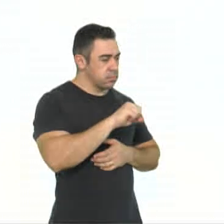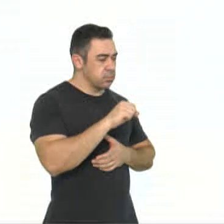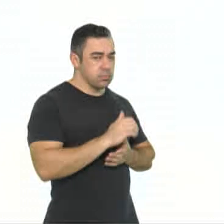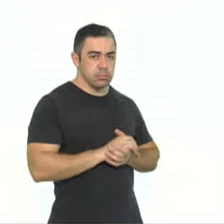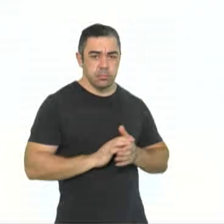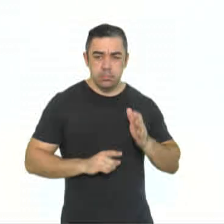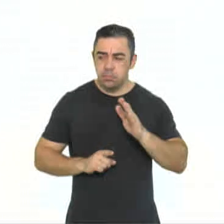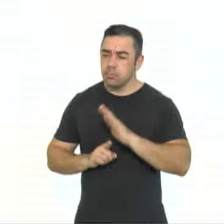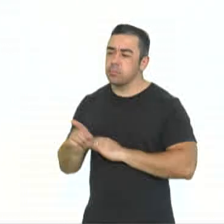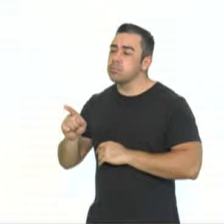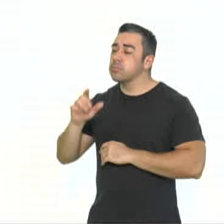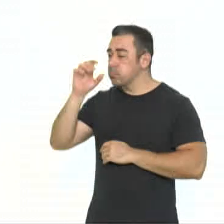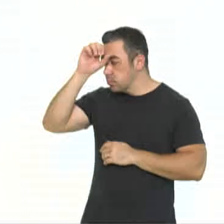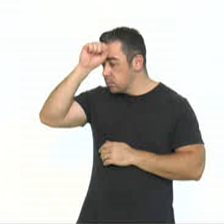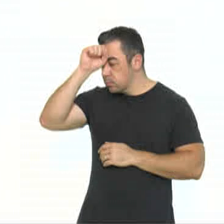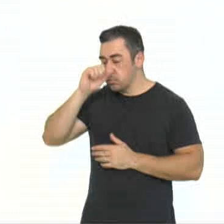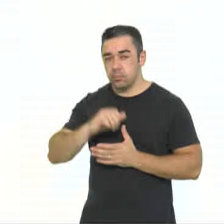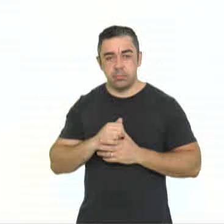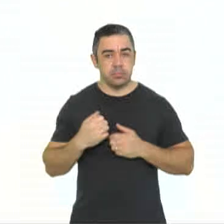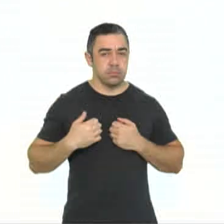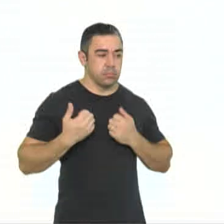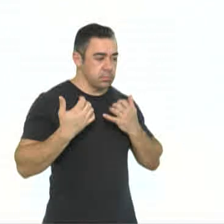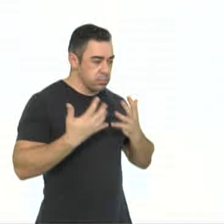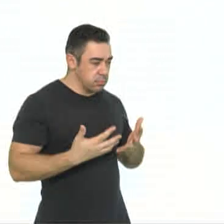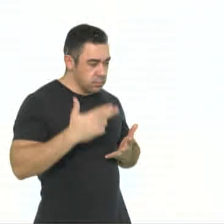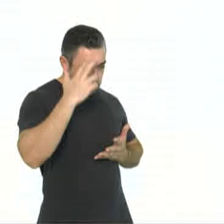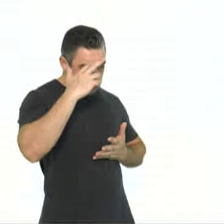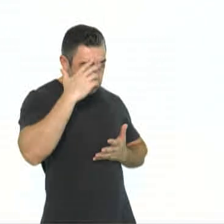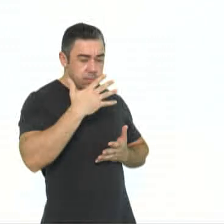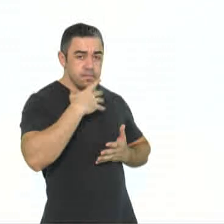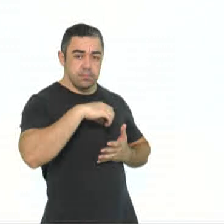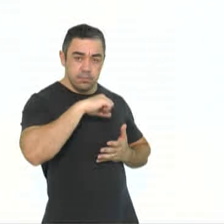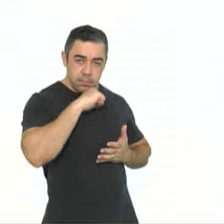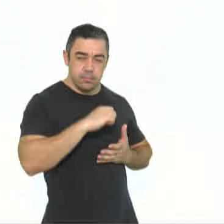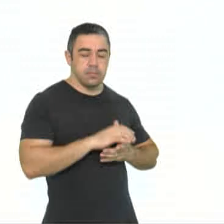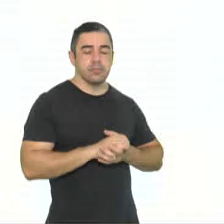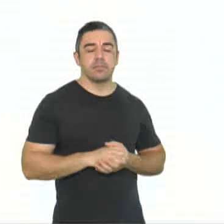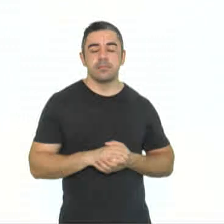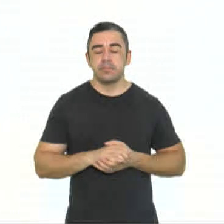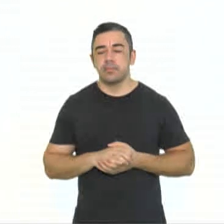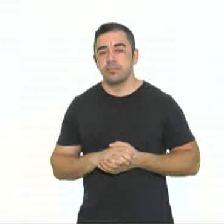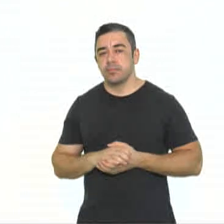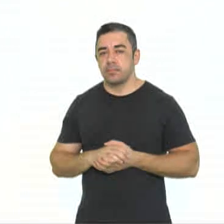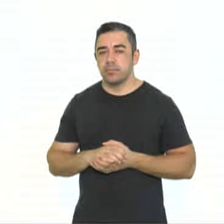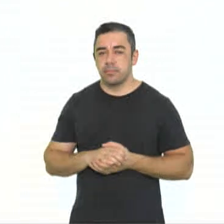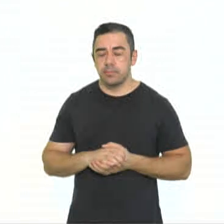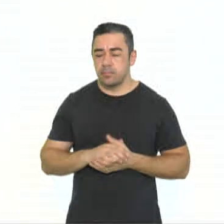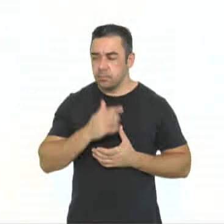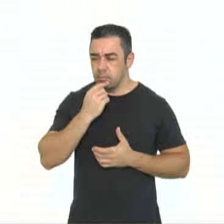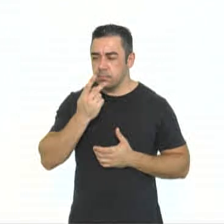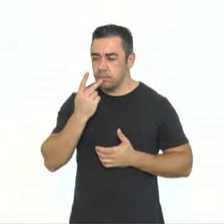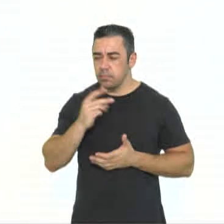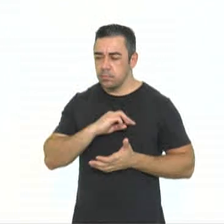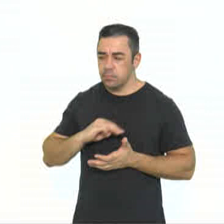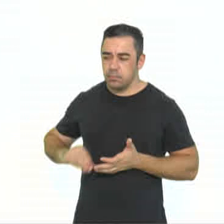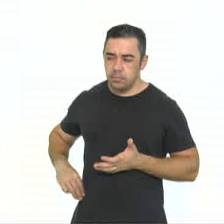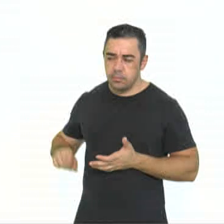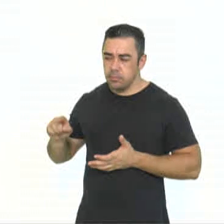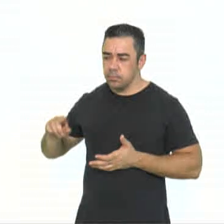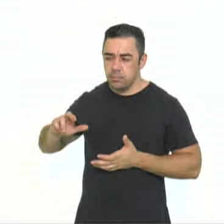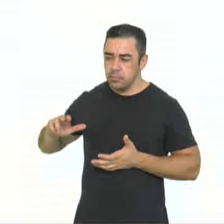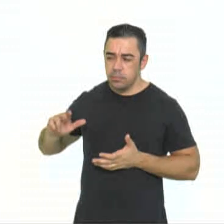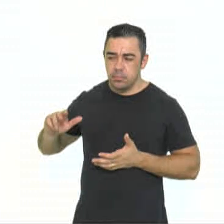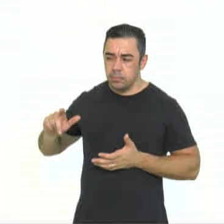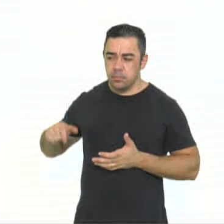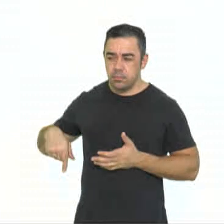pergunta onde o tinha aprendido? Contei-lhe a história do tal pai javanês. Bem, disse-me o ministro. O senhor não deve ir